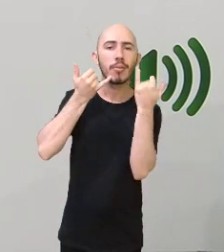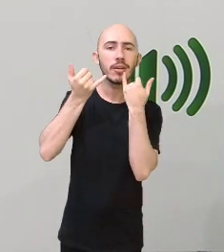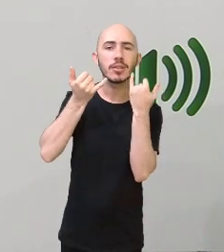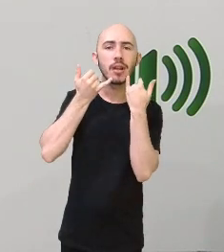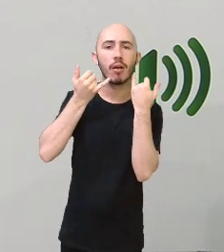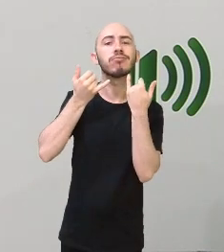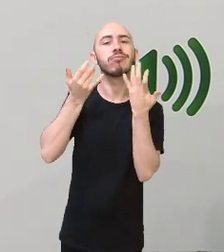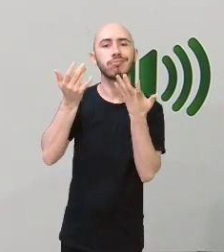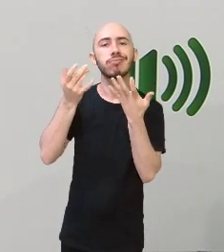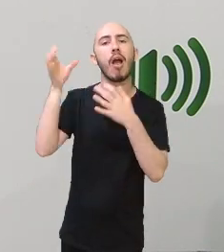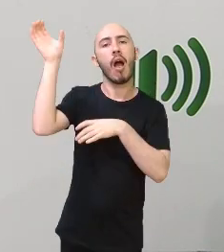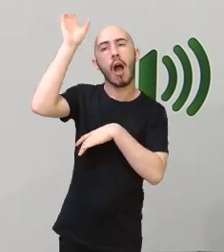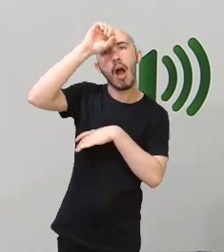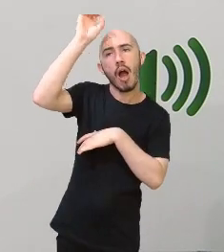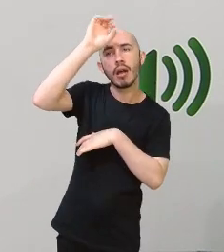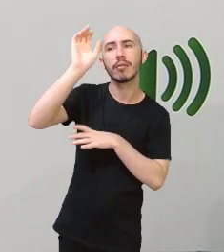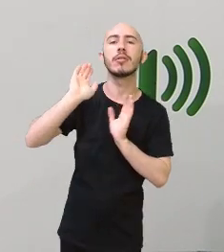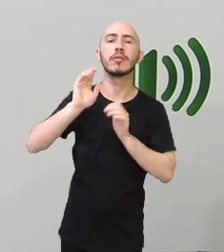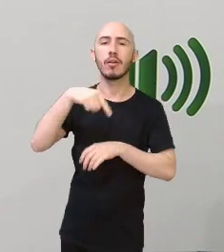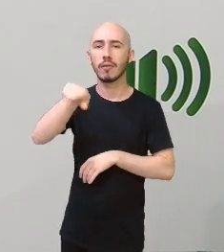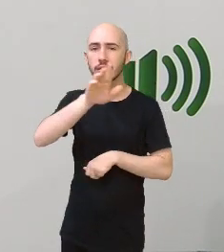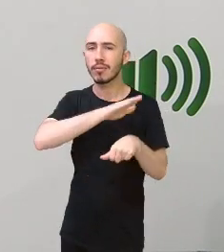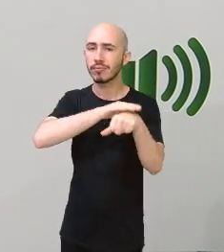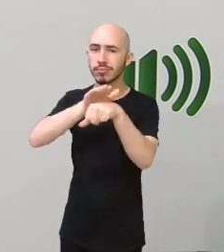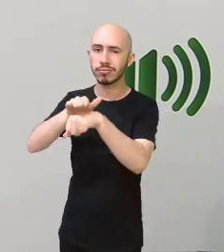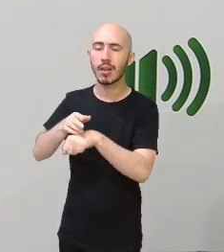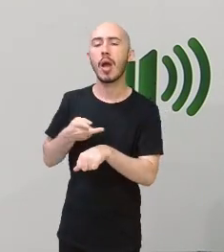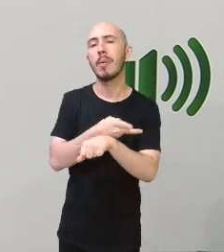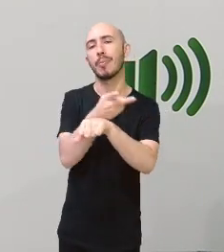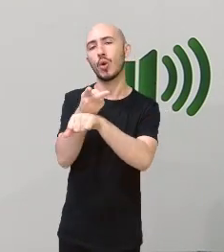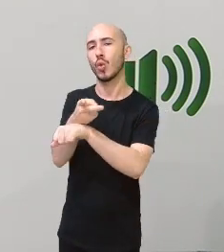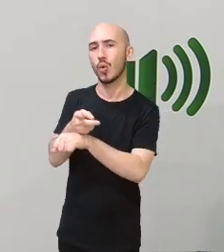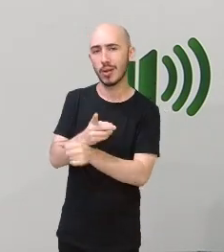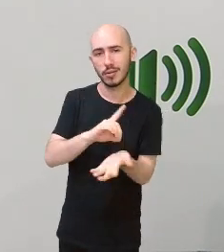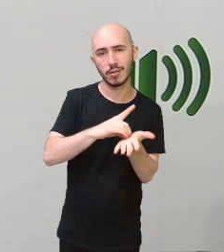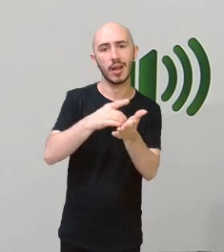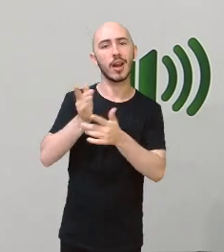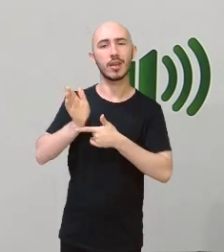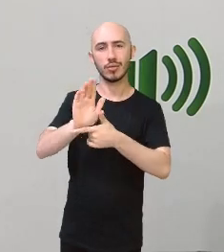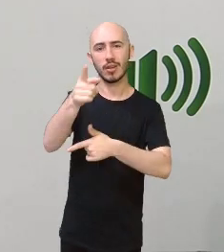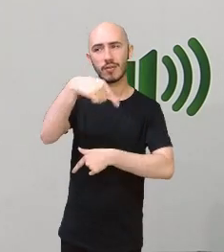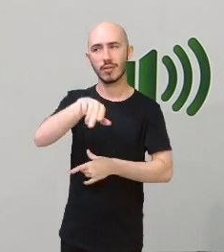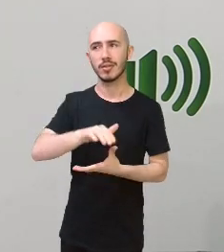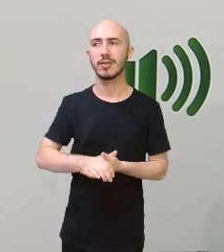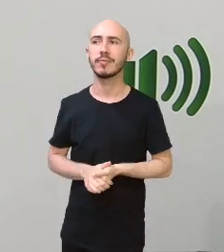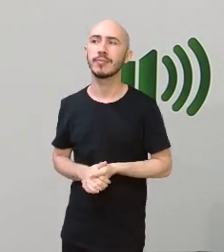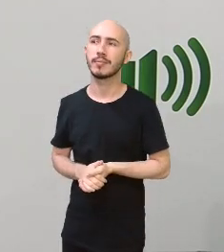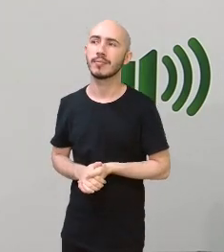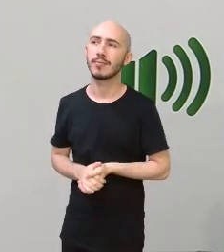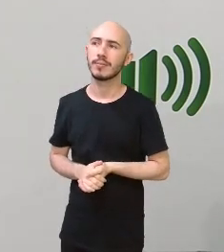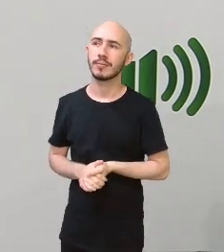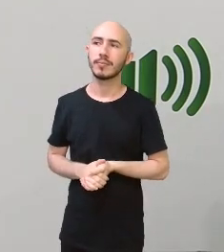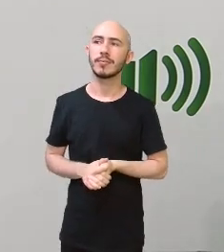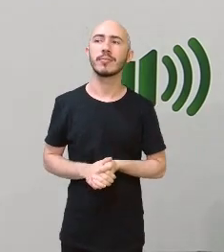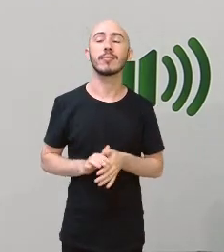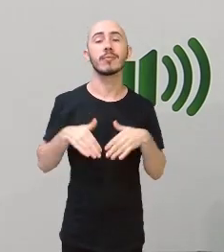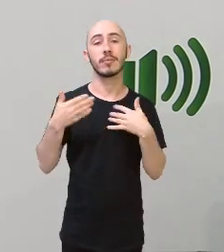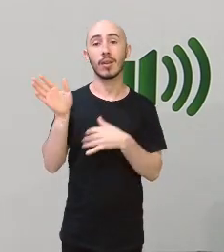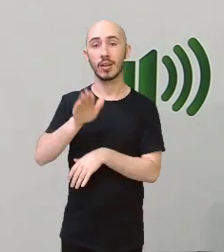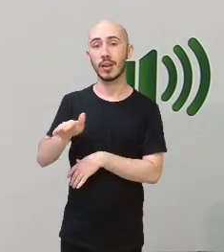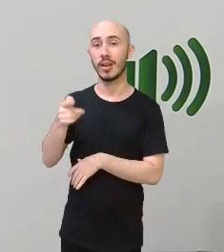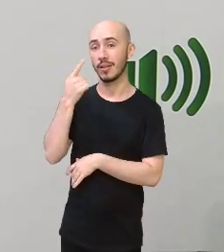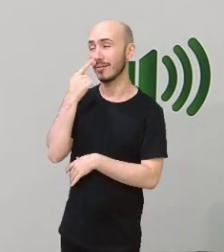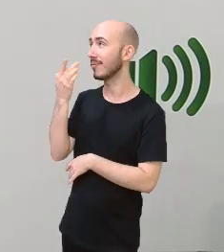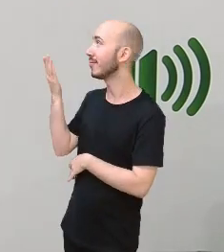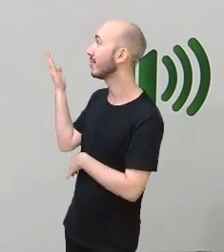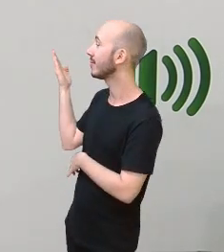adquirir conhecimento, vai buscar o dicionário. Ele vai te ajudar muito. Então, olha aí. As crianças gostaram